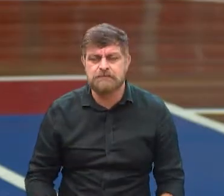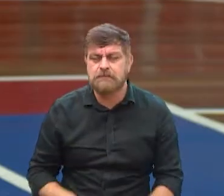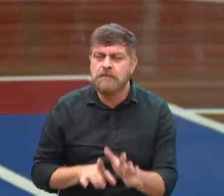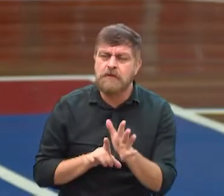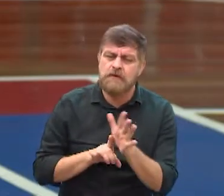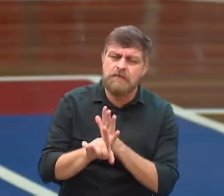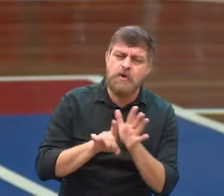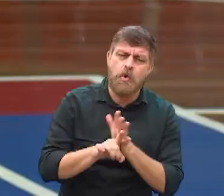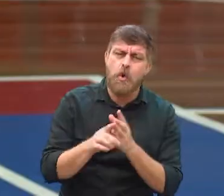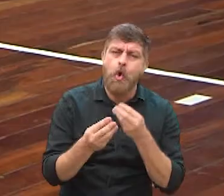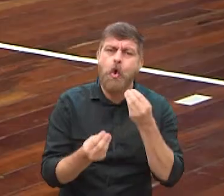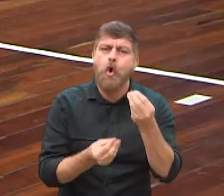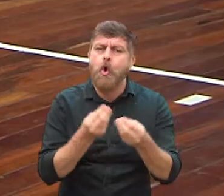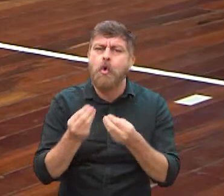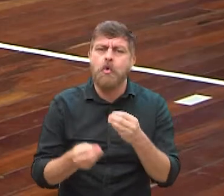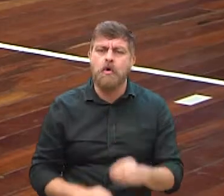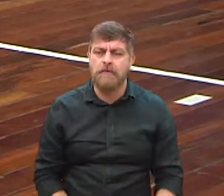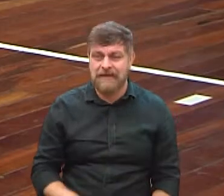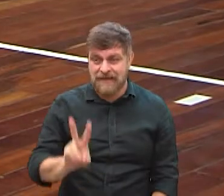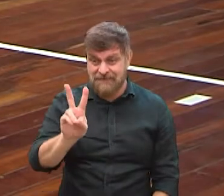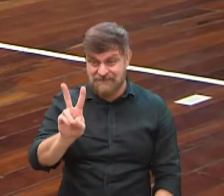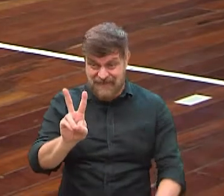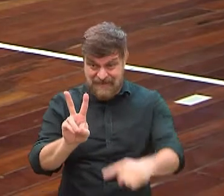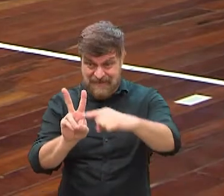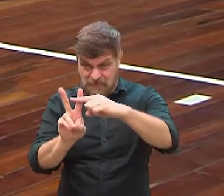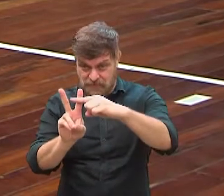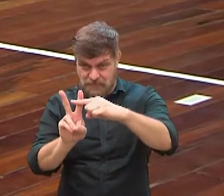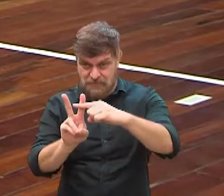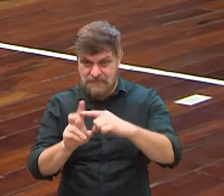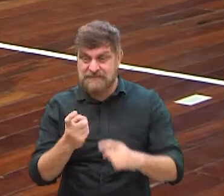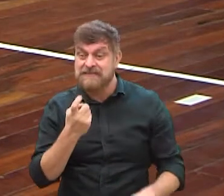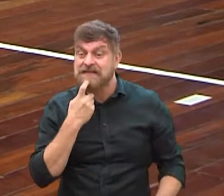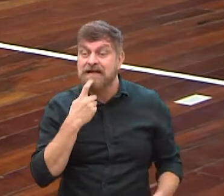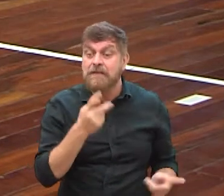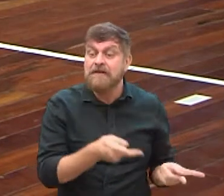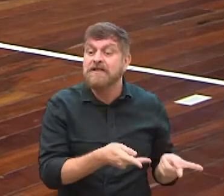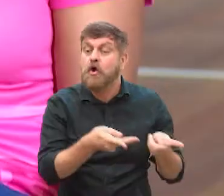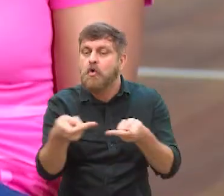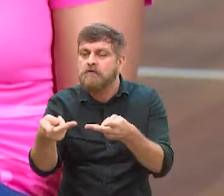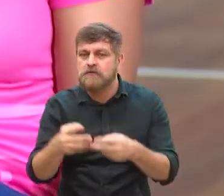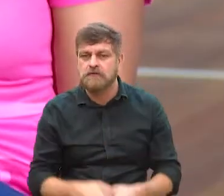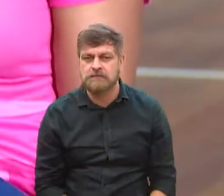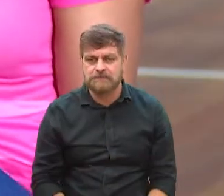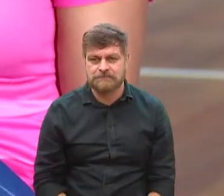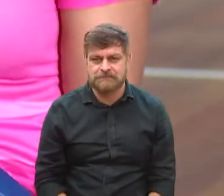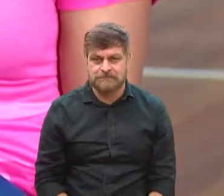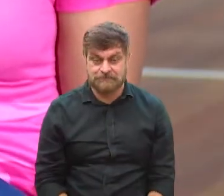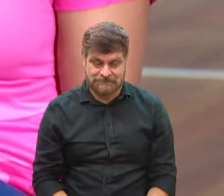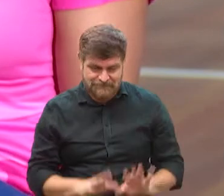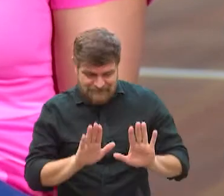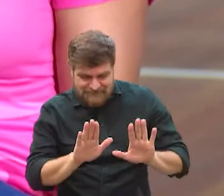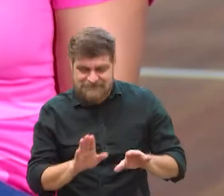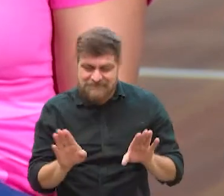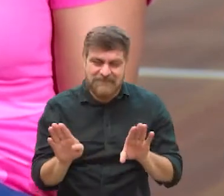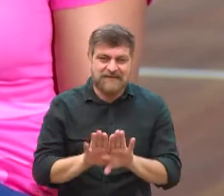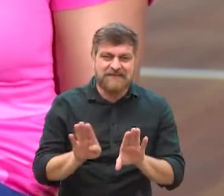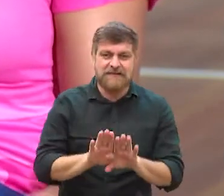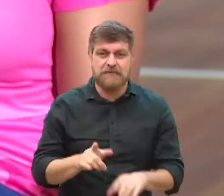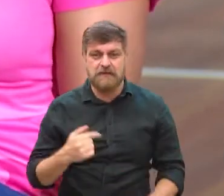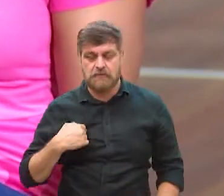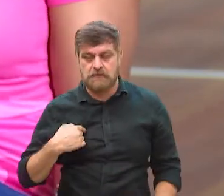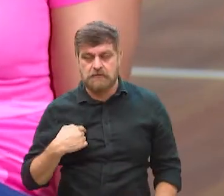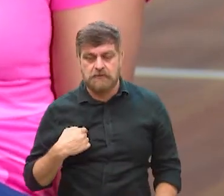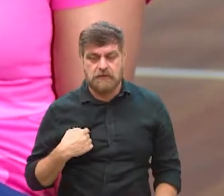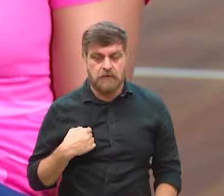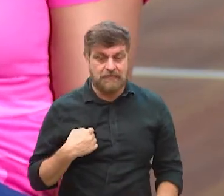como é que surgiu o convite do Veracruz Basquete e como é que você recebeu essa notícia? Então, quando